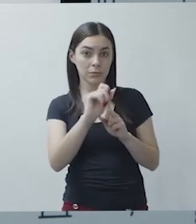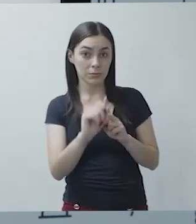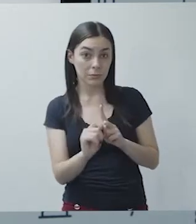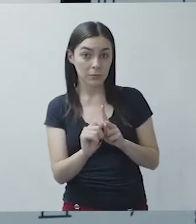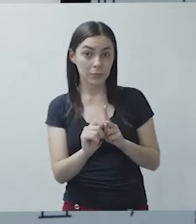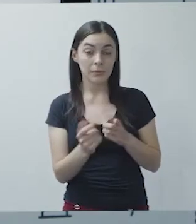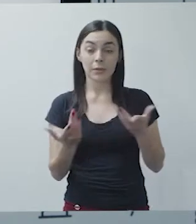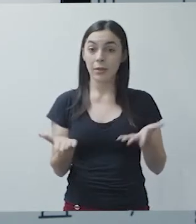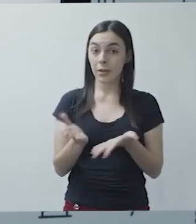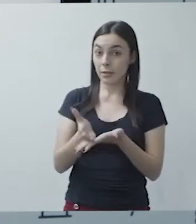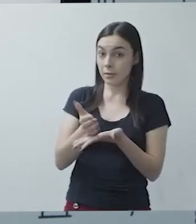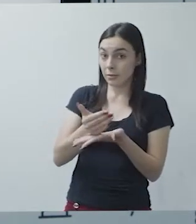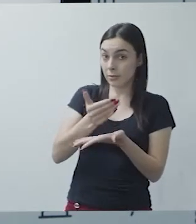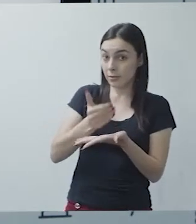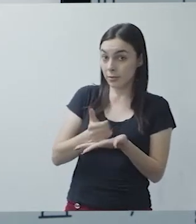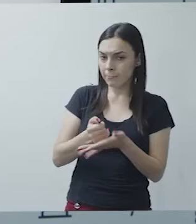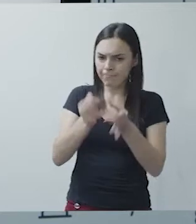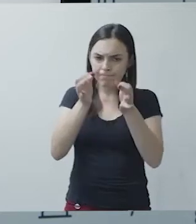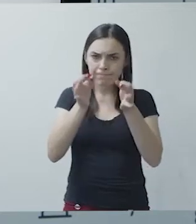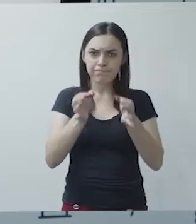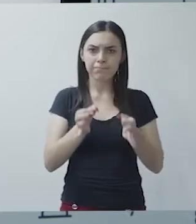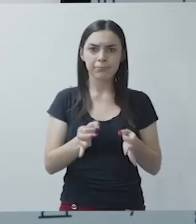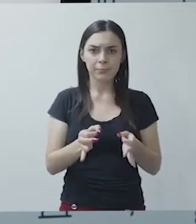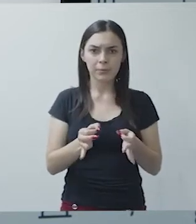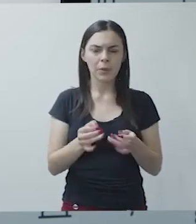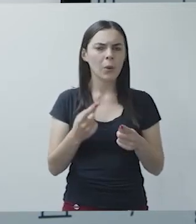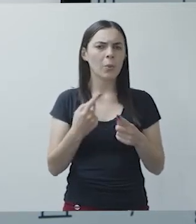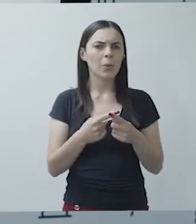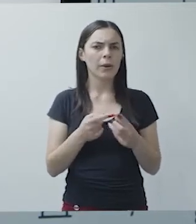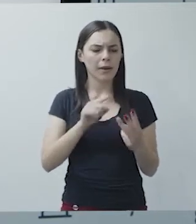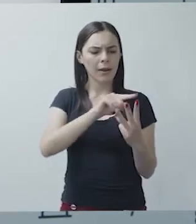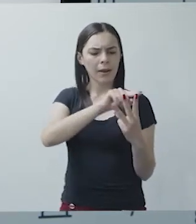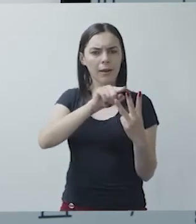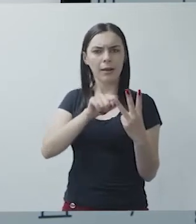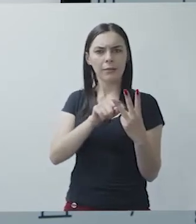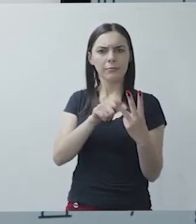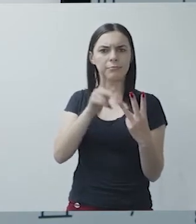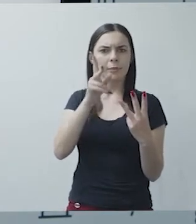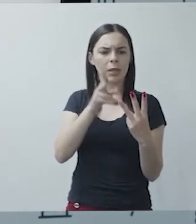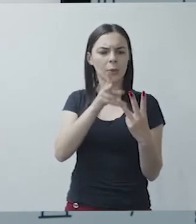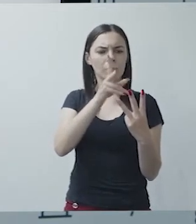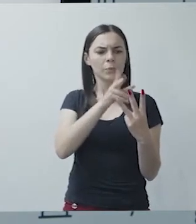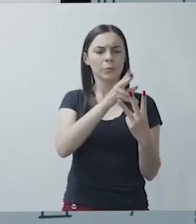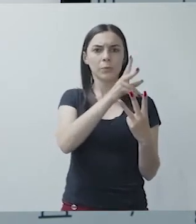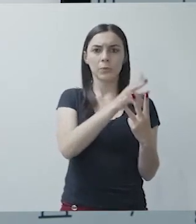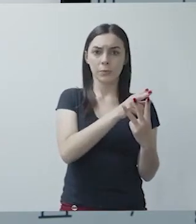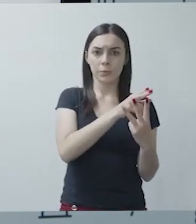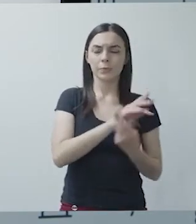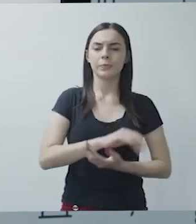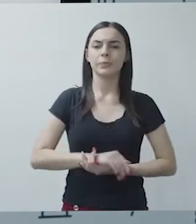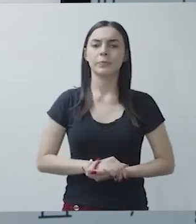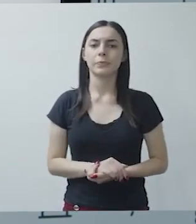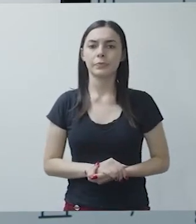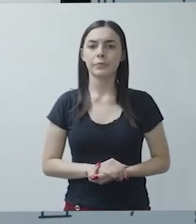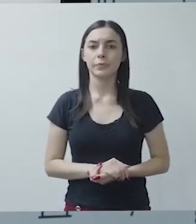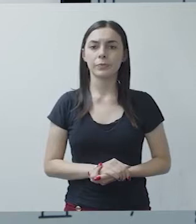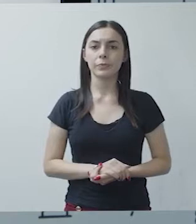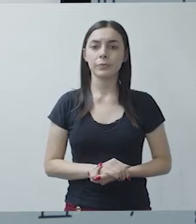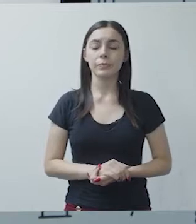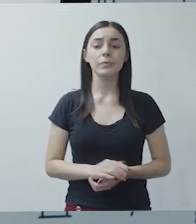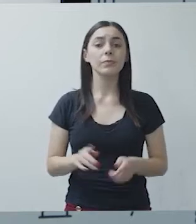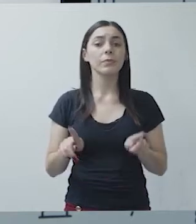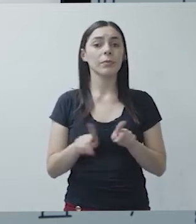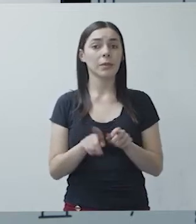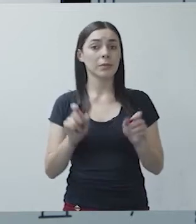Essa divisão era uma divisão exata, né? Onde cada um receberia a mesma quantidade. Então, olha lá. Nós fizemos